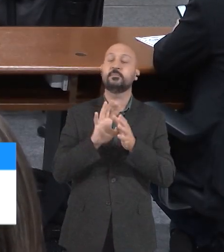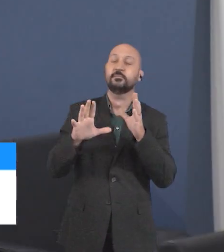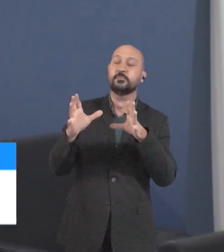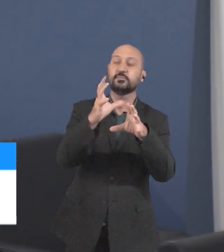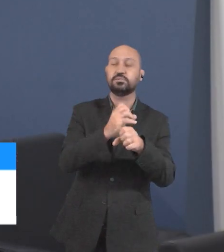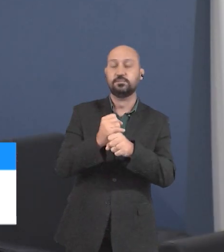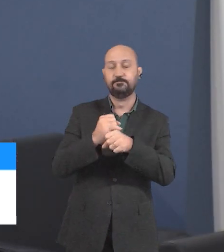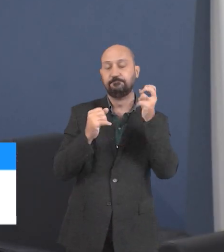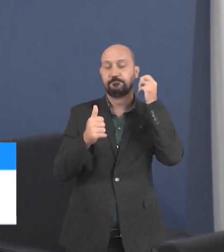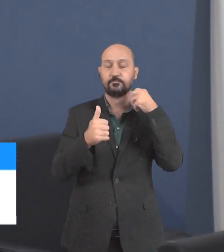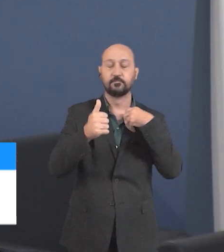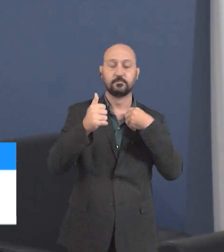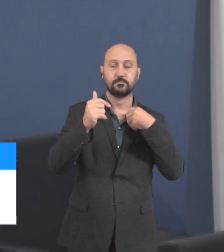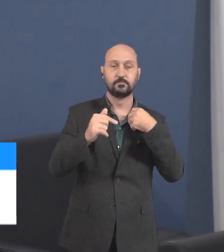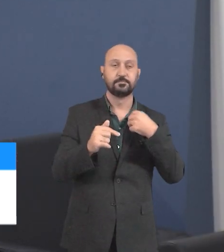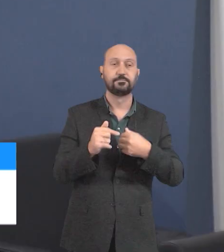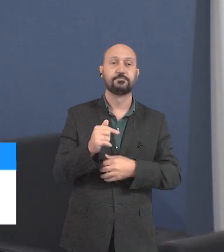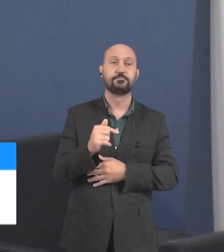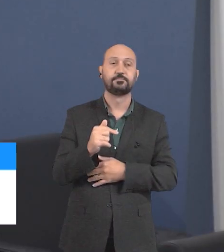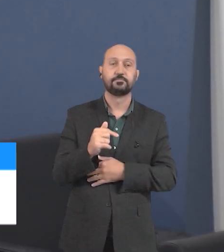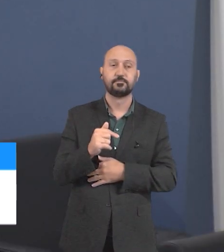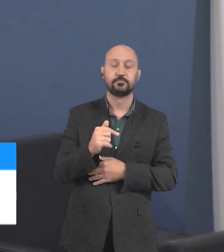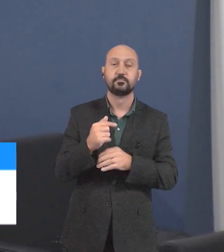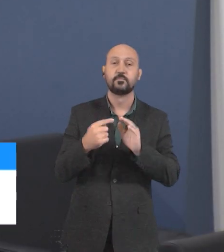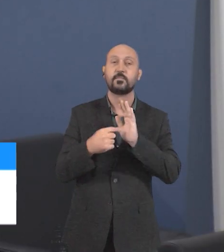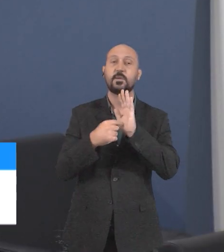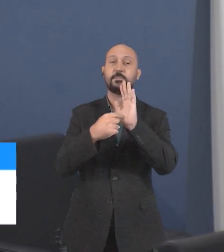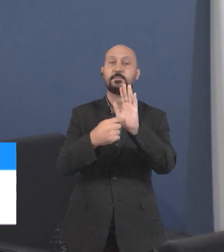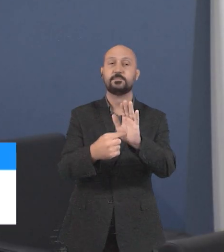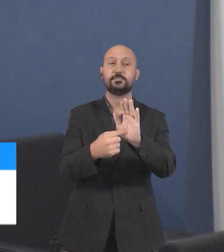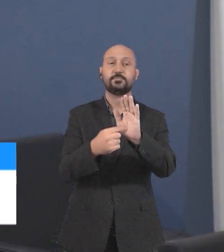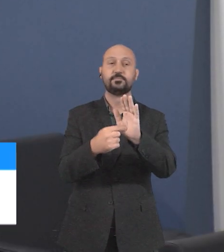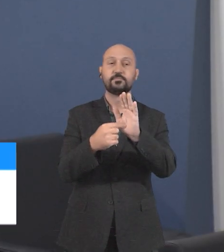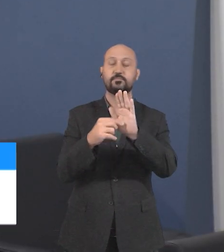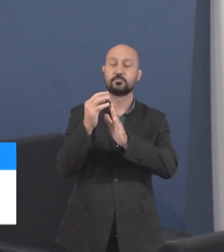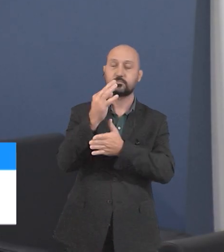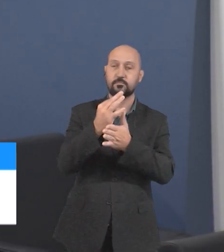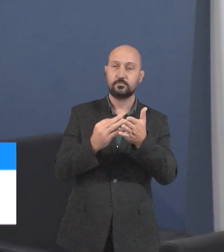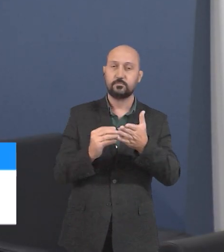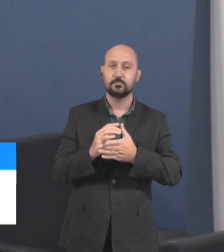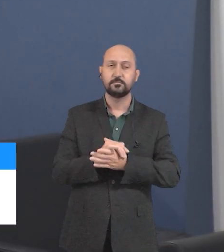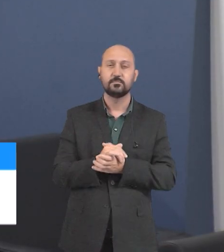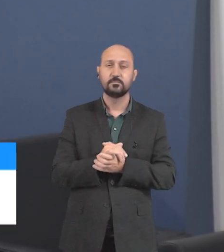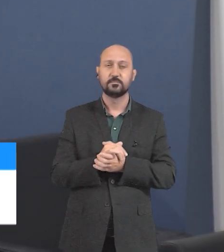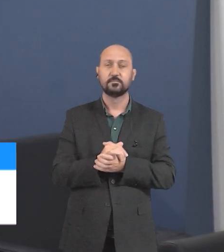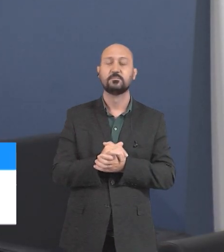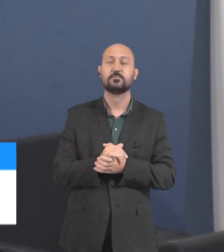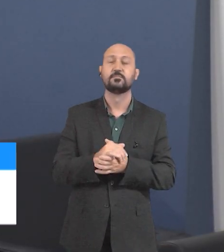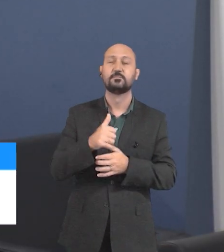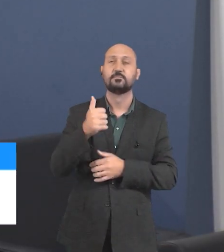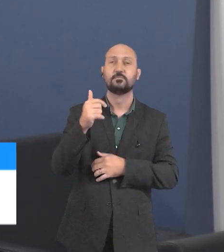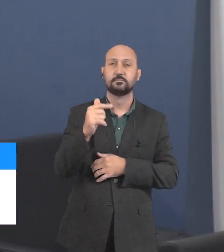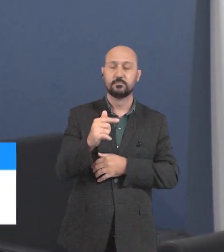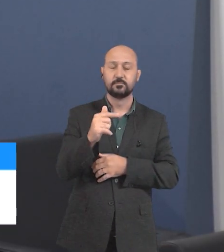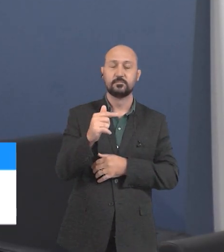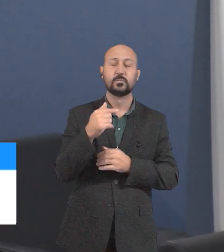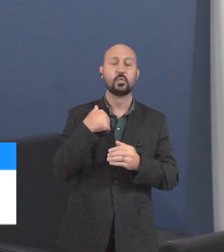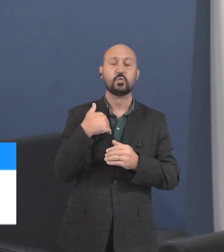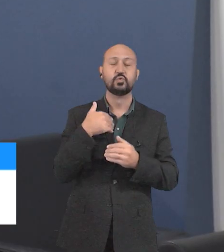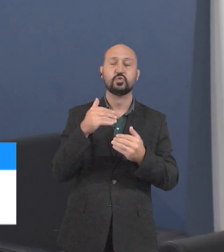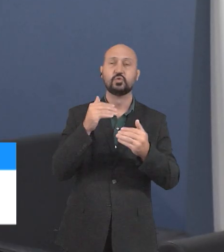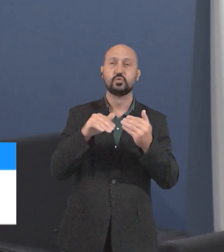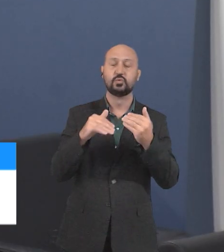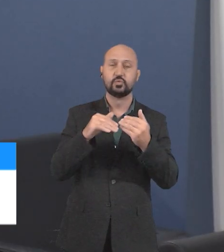Estadual. No total, 17 emendas parlamentares foram apresentadas ao texto original. Dessas, 14